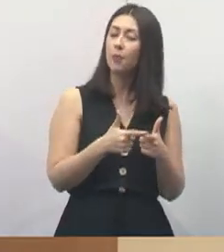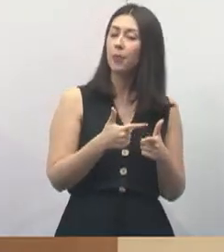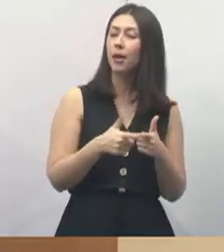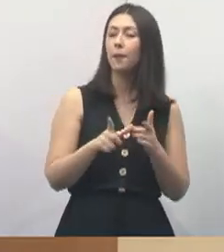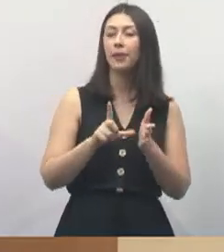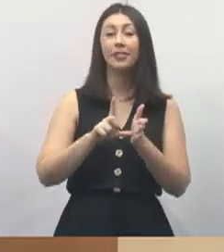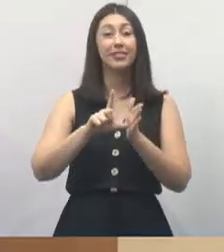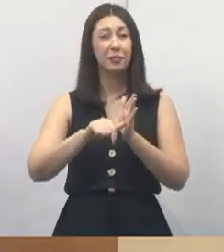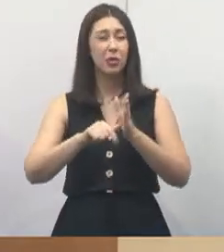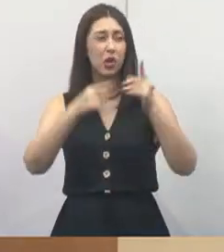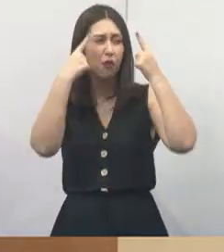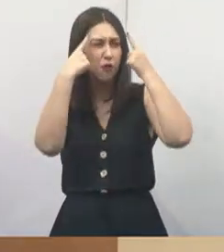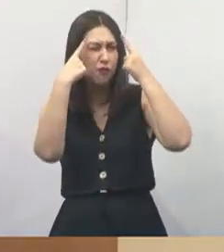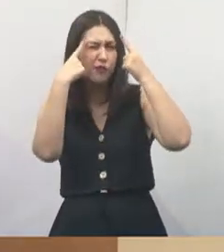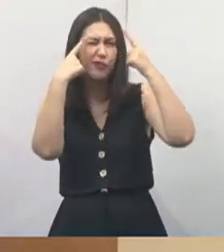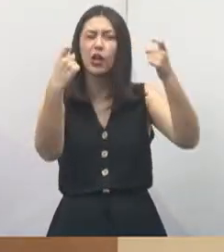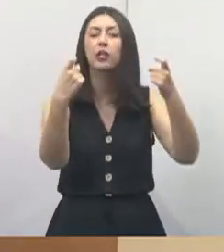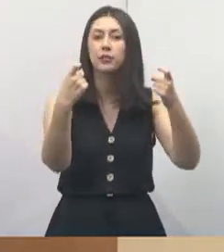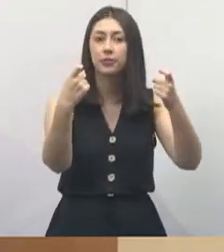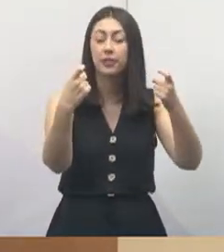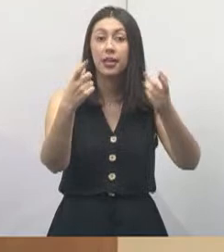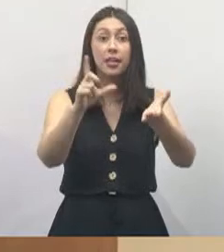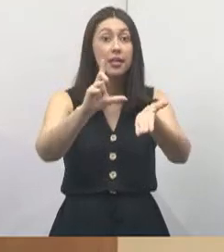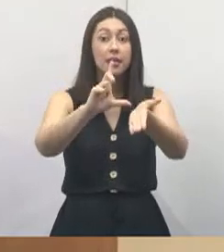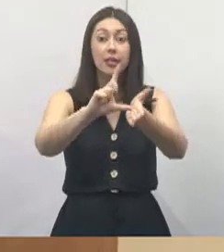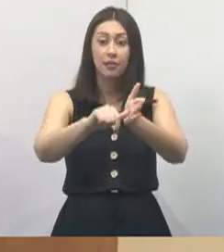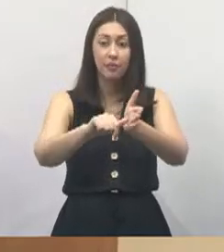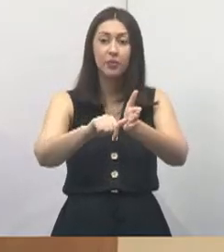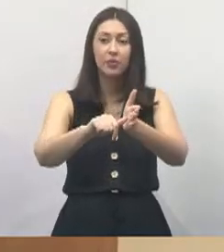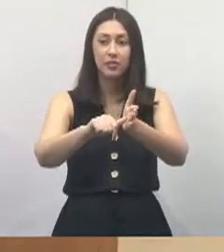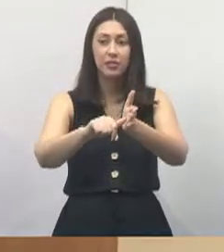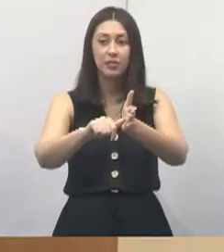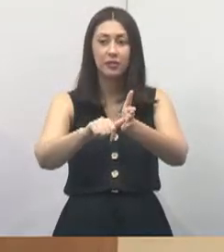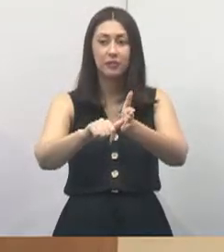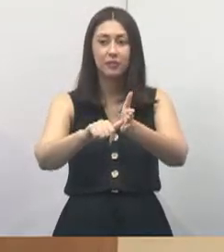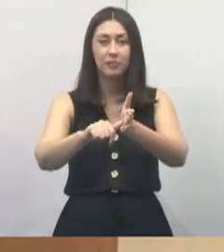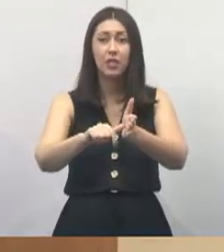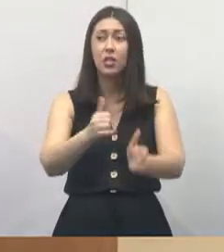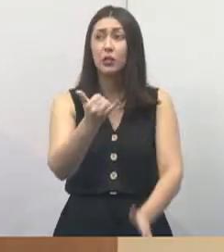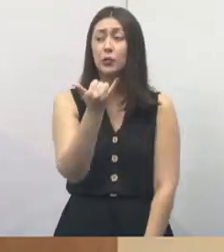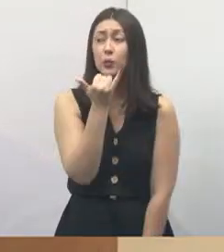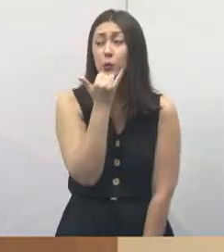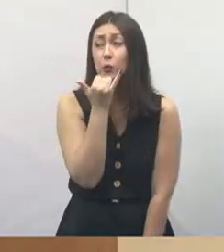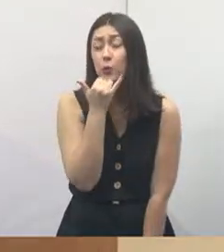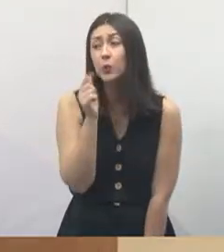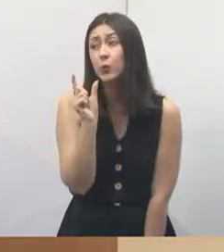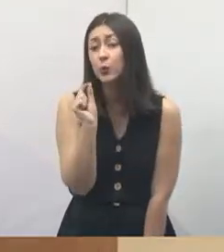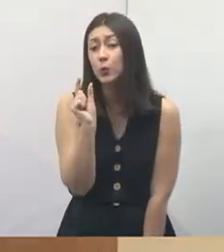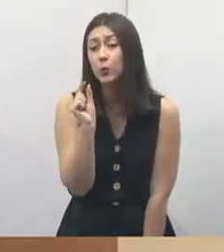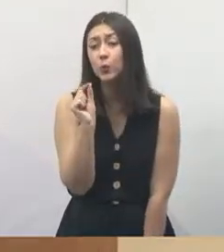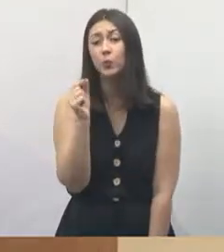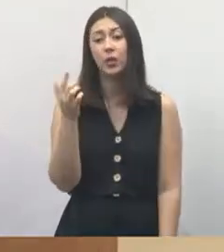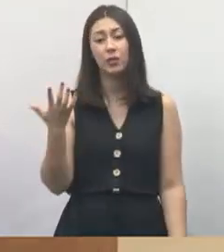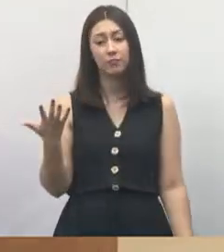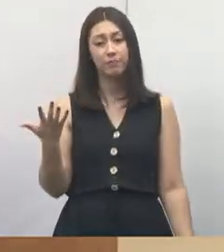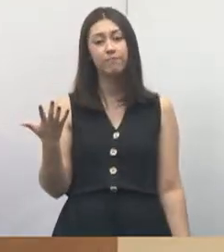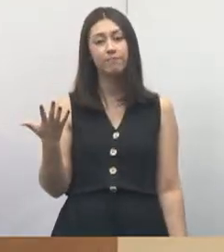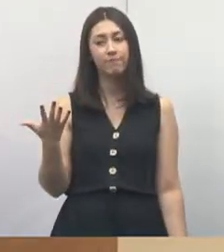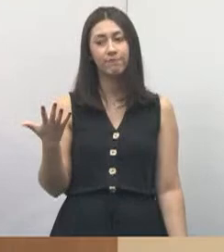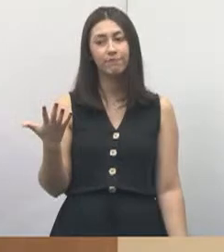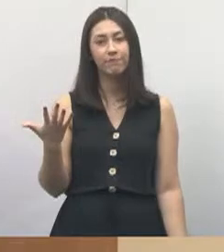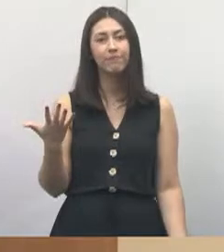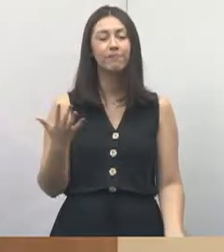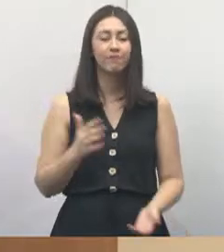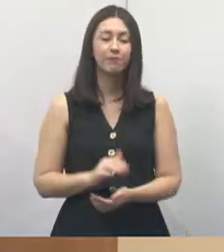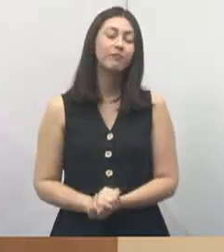conflito tem o ataque violento, e depois do ataque violento, o pedido de desculpas, que é o que a gente chama de lua de